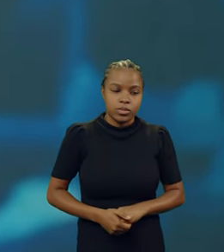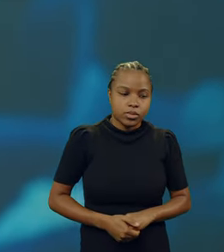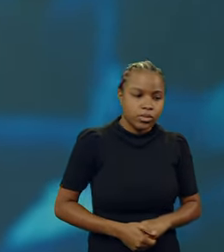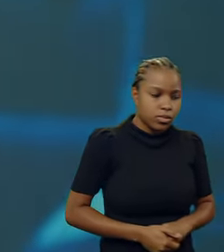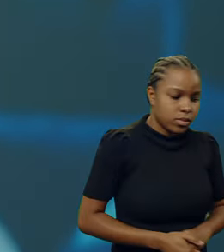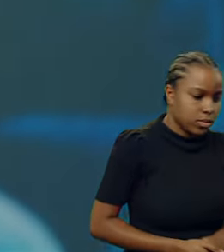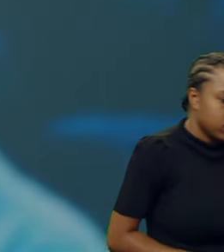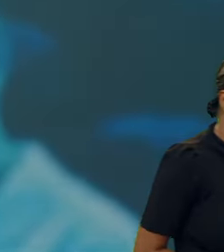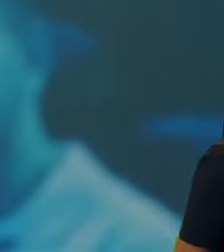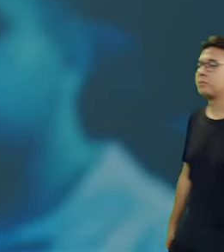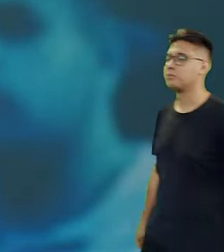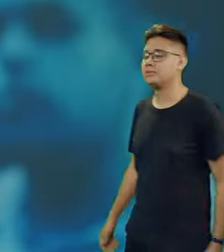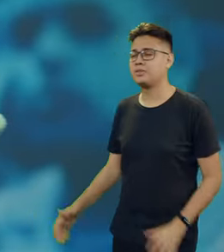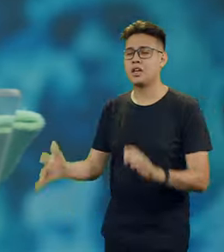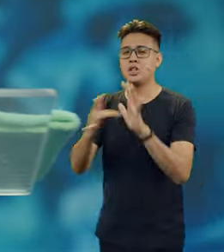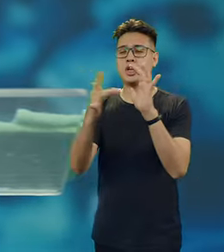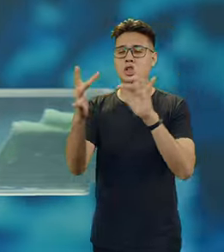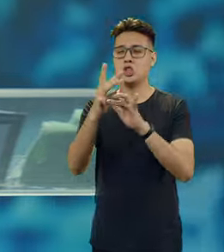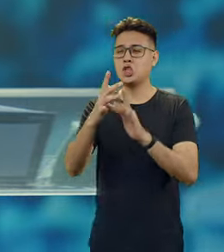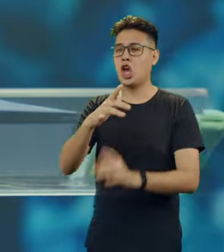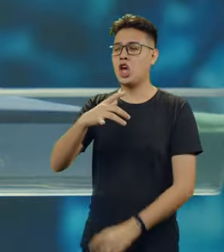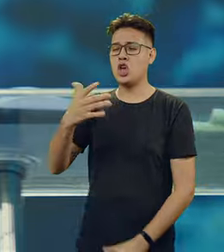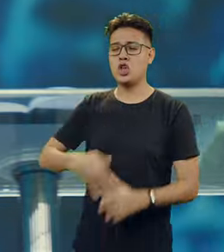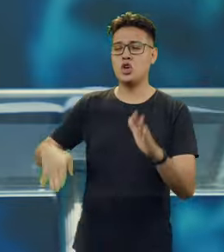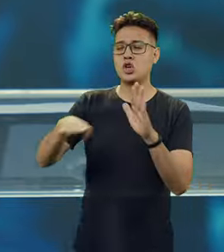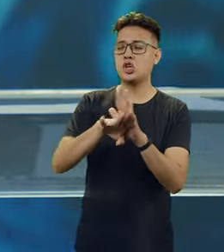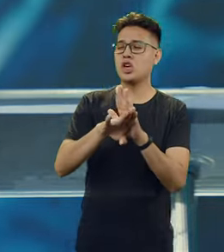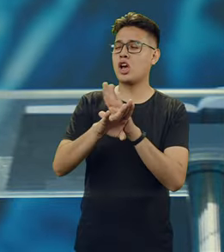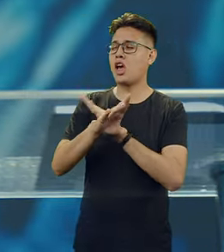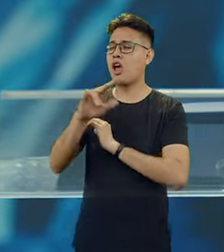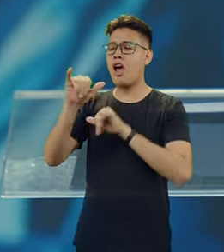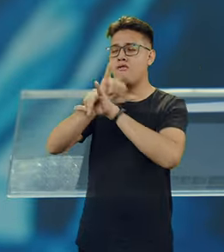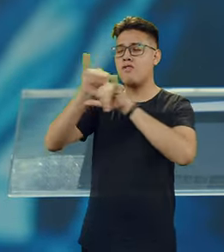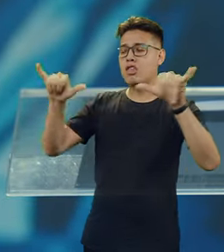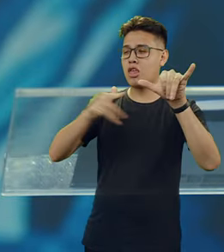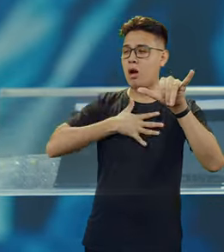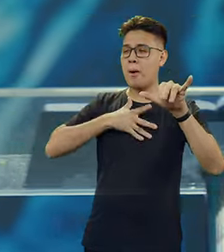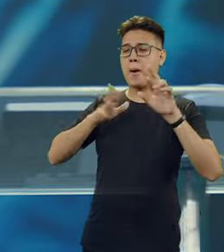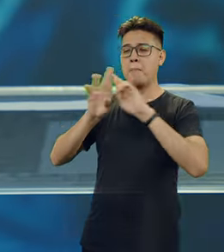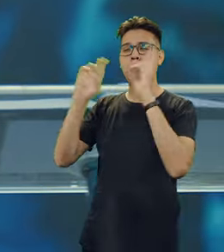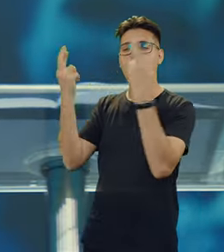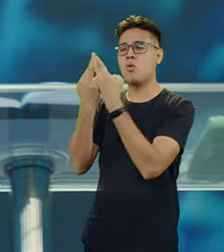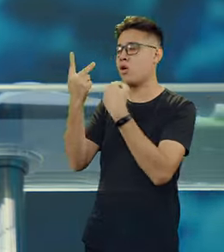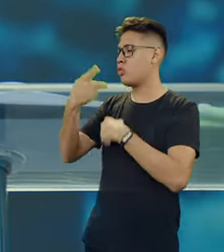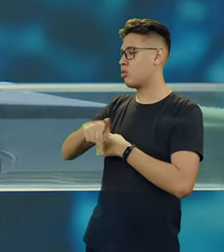Mas Jesus vem dizendo: o meu reino não é deste mundo.